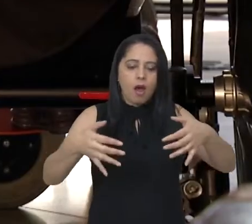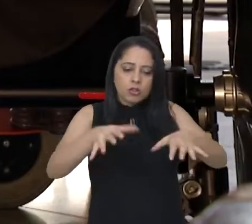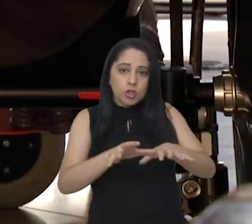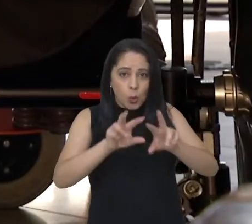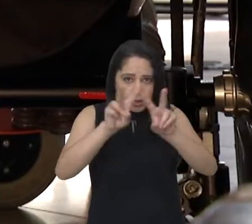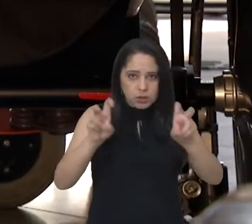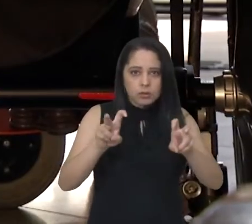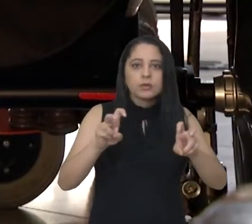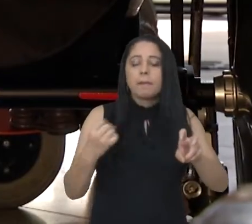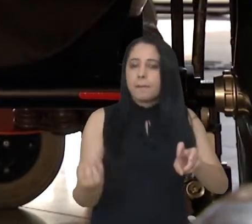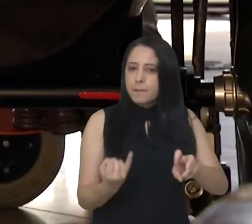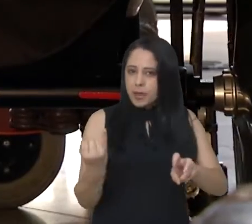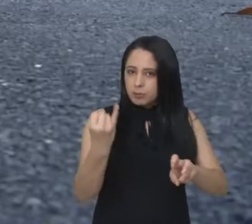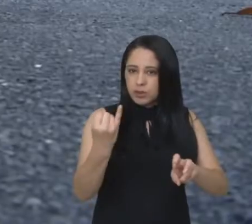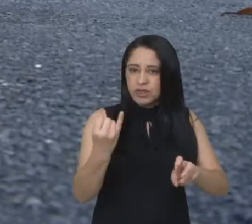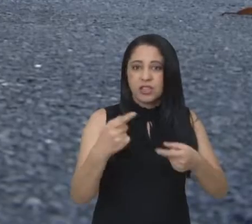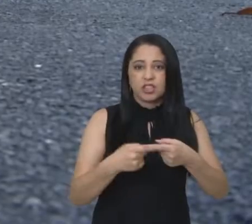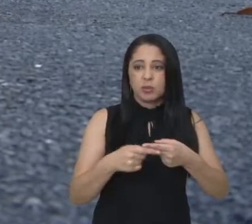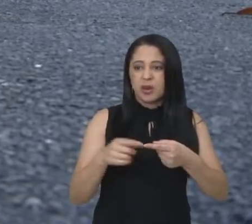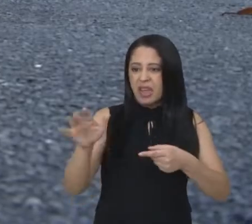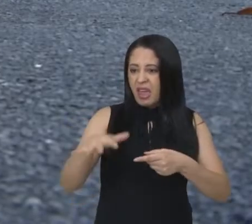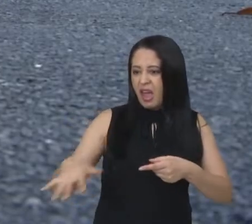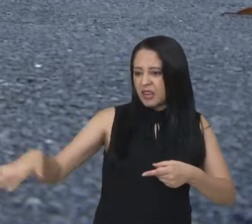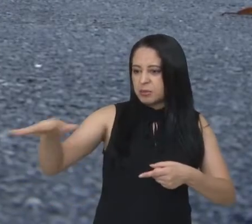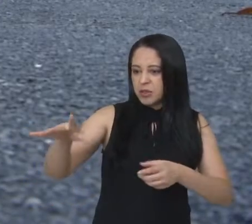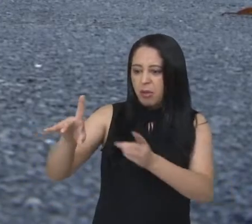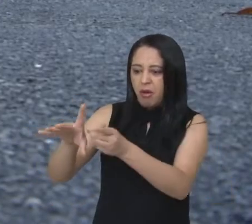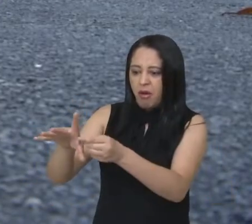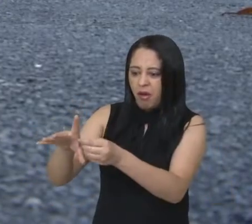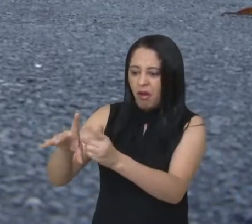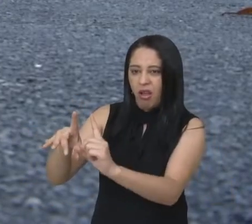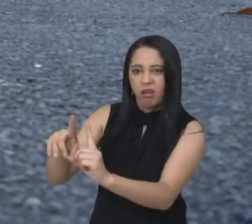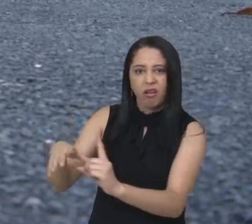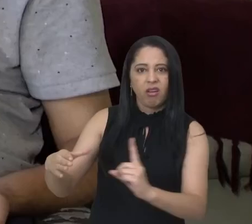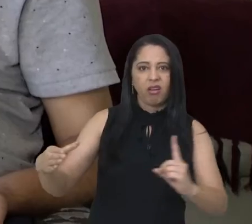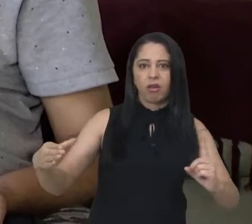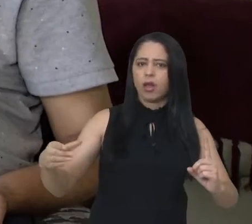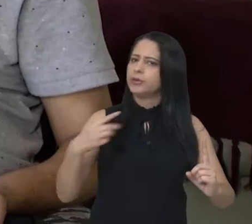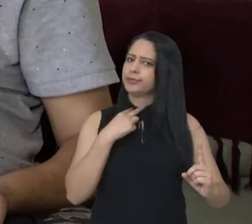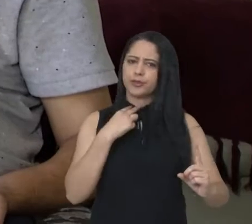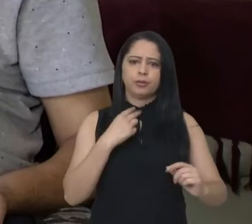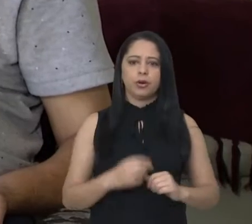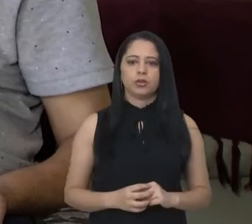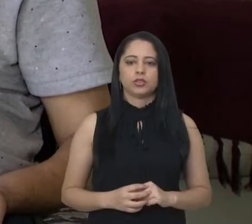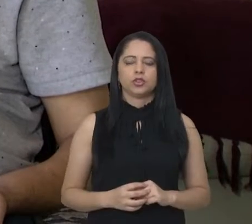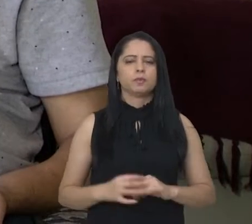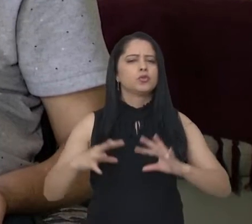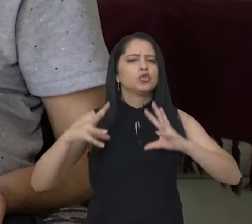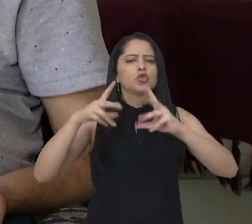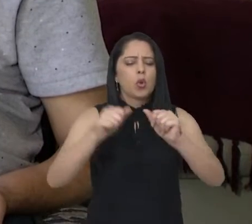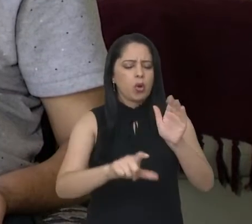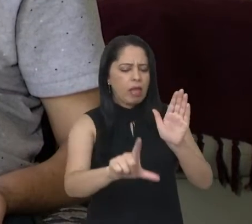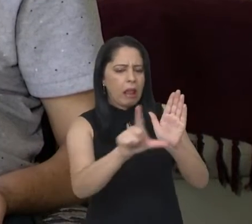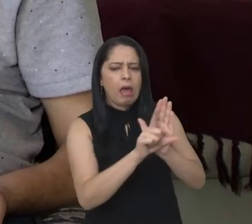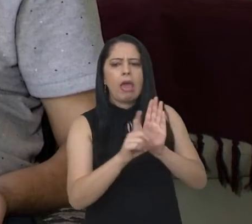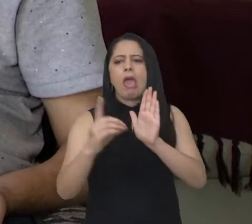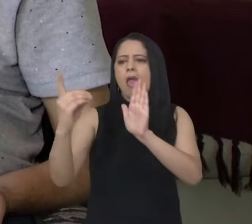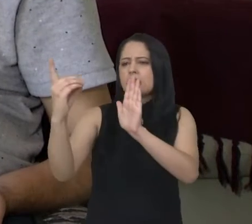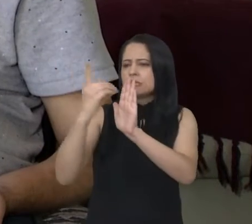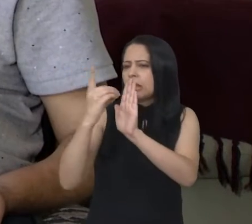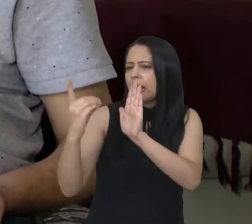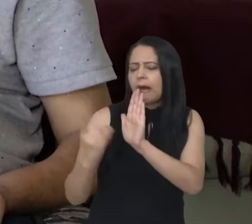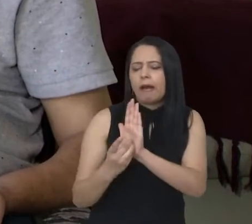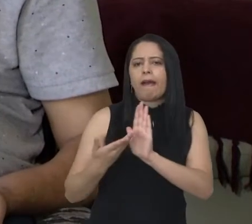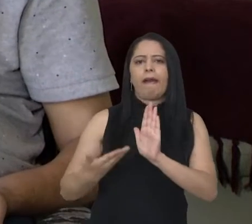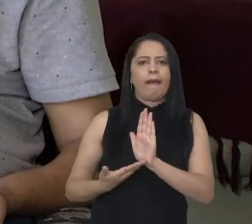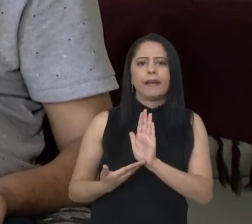que essa parcela da população não seja excluída do convívio social. Toda lei, todo decreto, né, todo